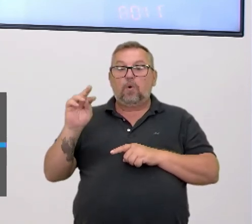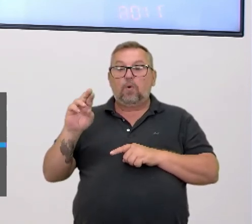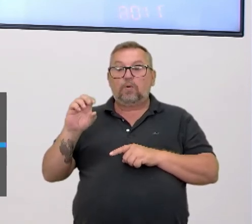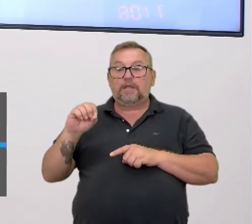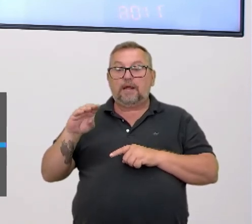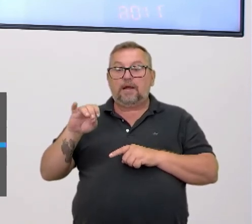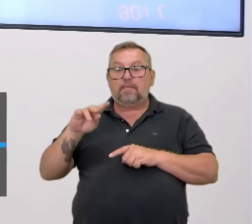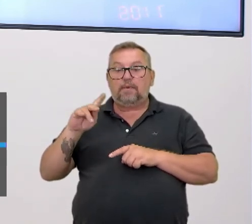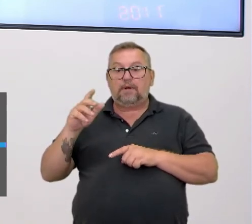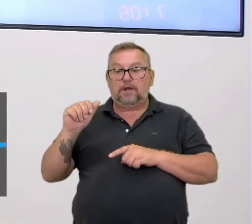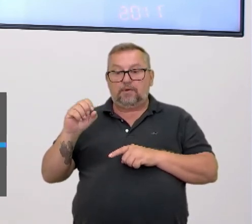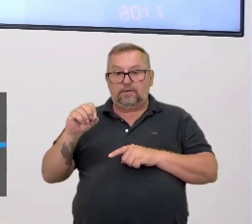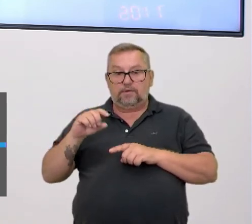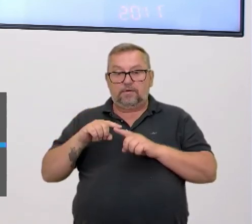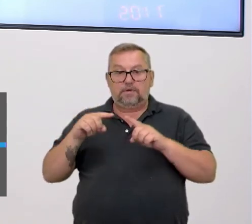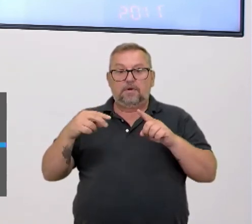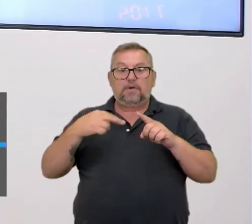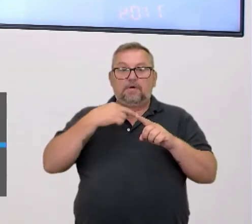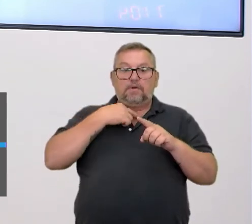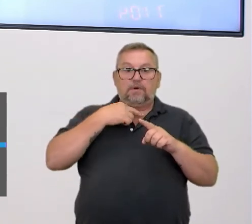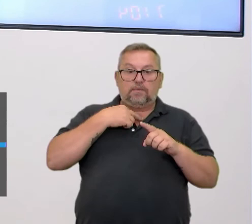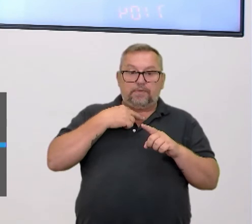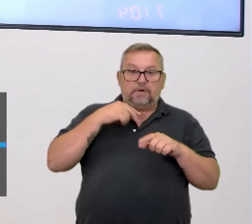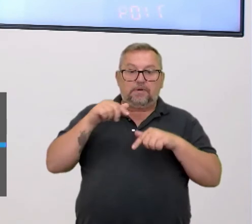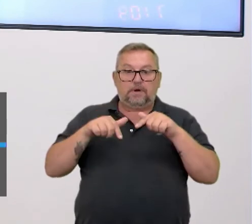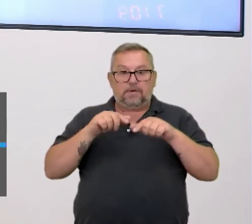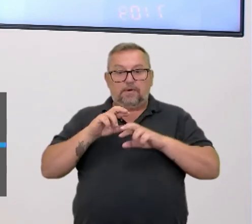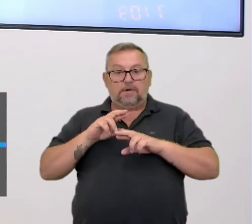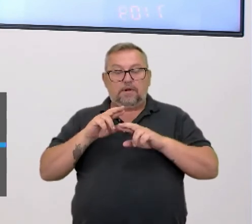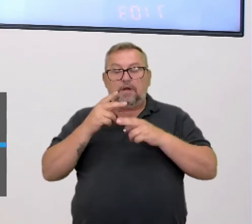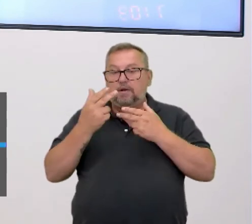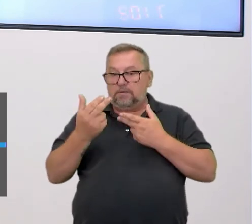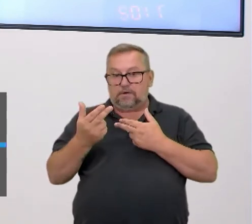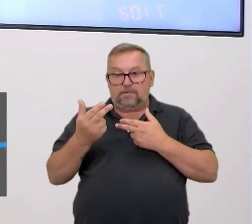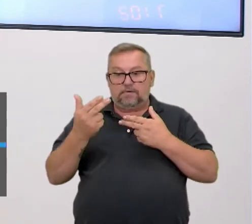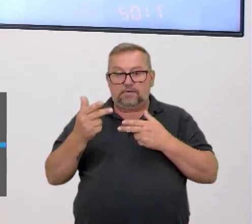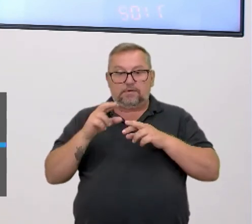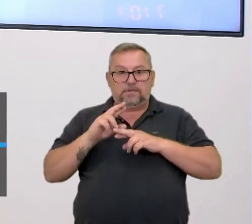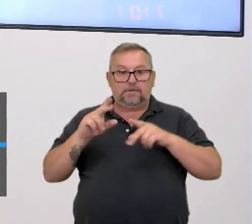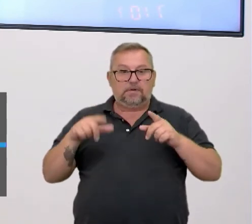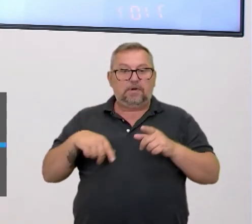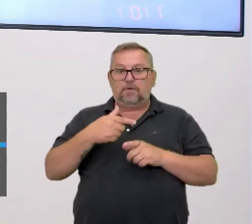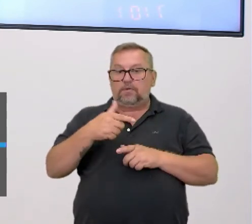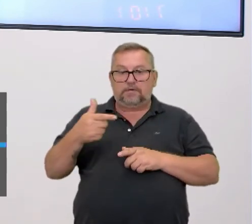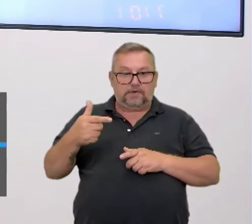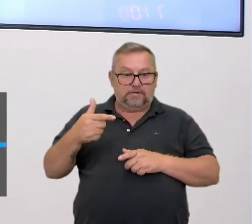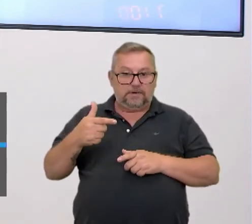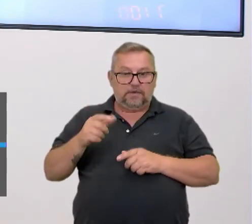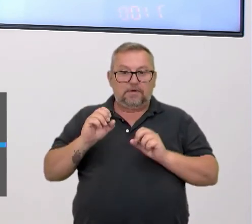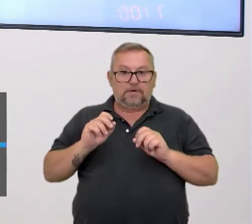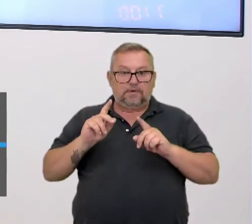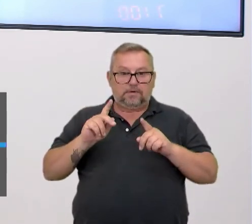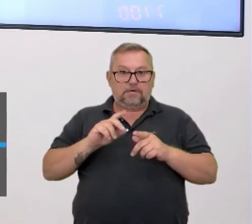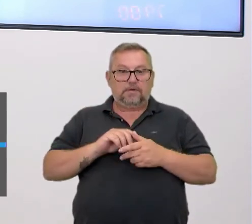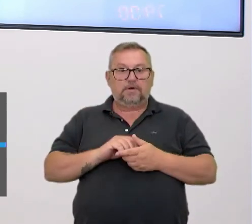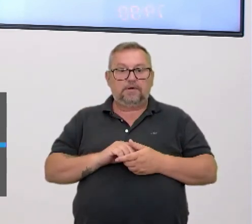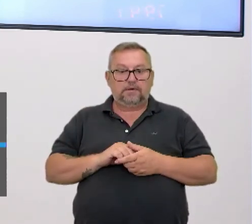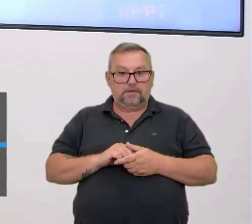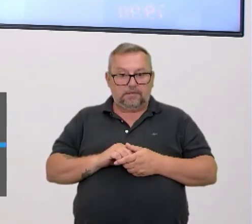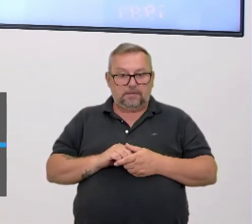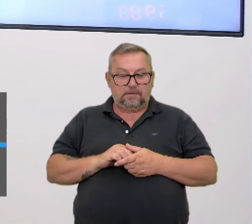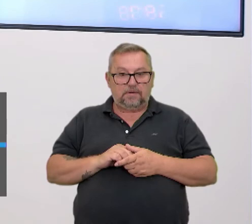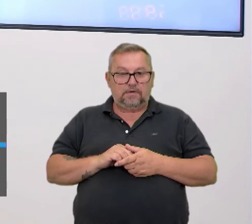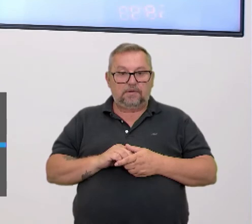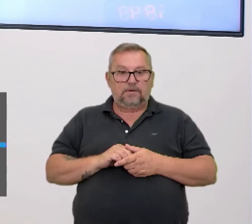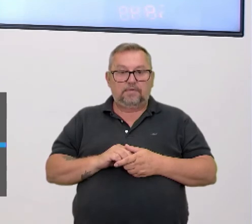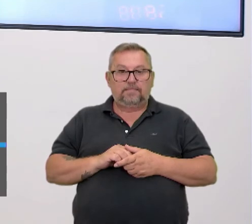informal também, ou seja, na informalidade, né? Bastante comum, ou seja, aí ele trabalha por conta ou faz o chamado bico.